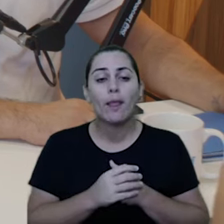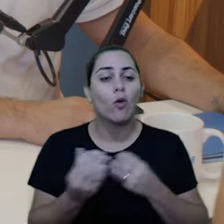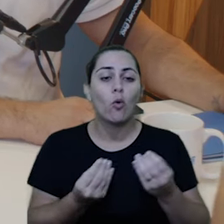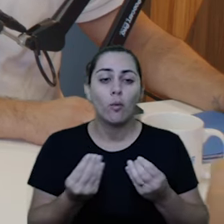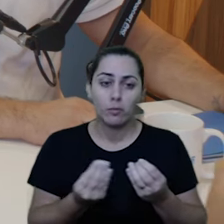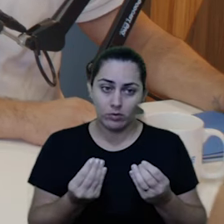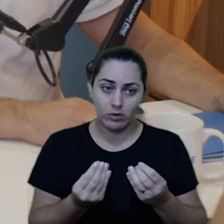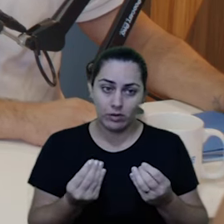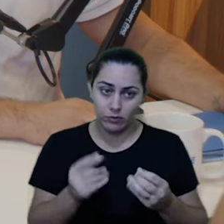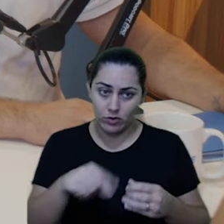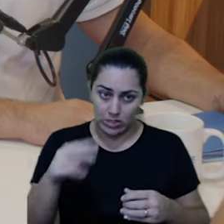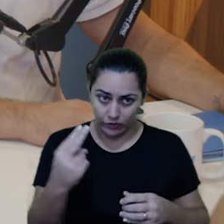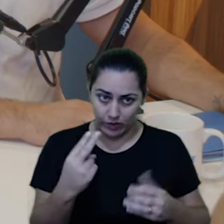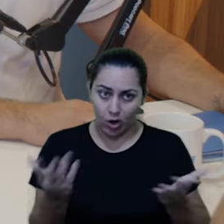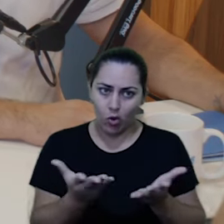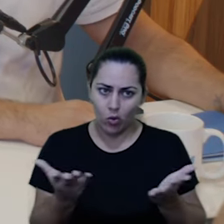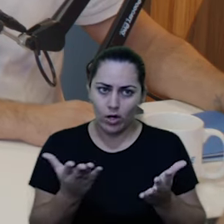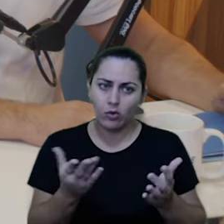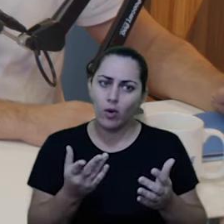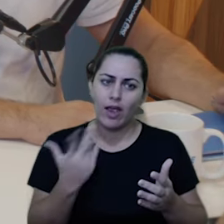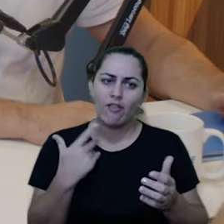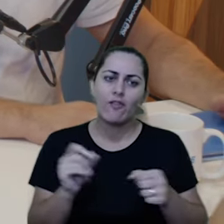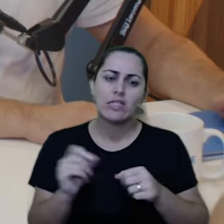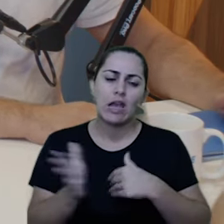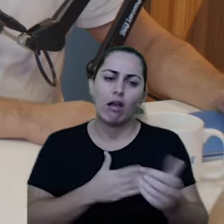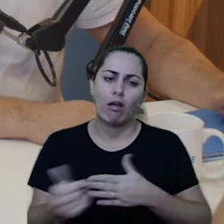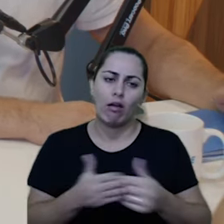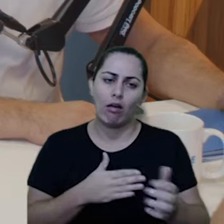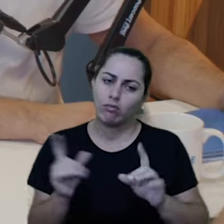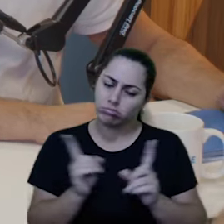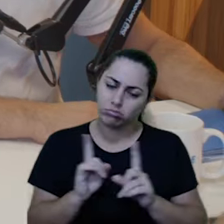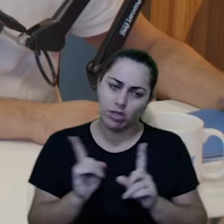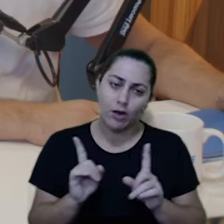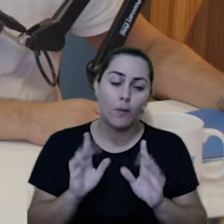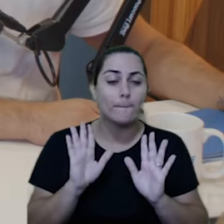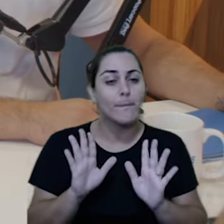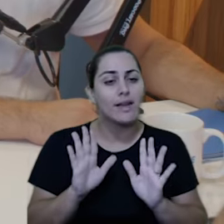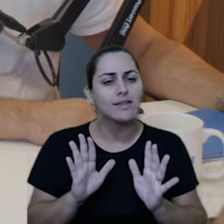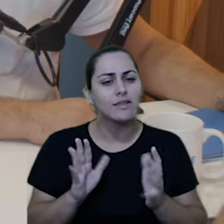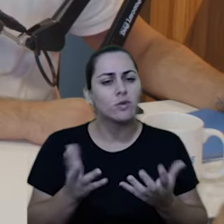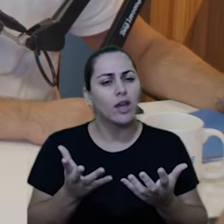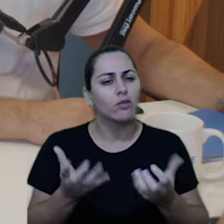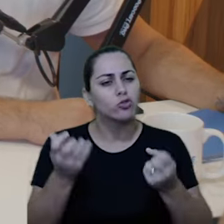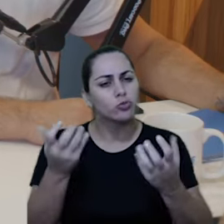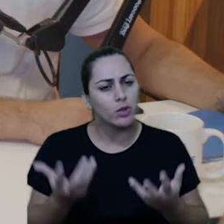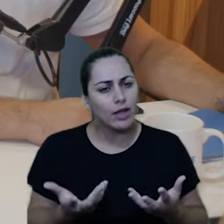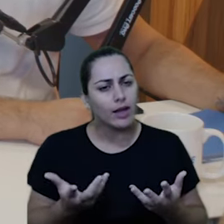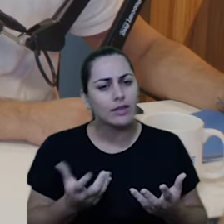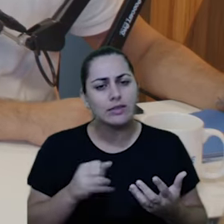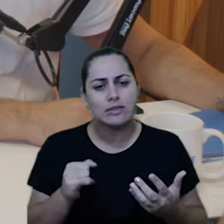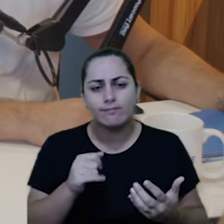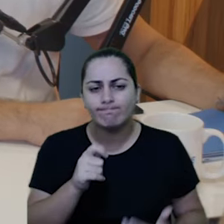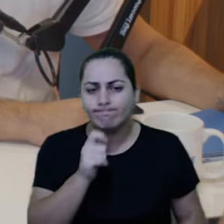isso não gente que tá assistindo a gente isso não é um aval para fazer de qualquer jeito tá mas é mais no sentido de ainda